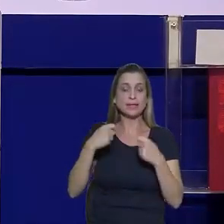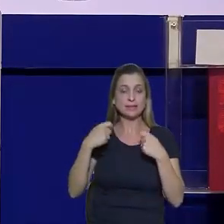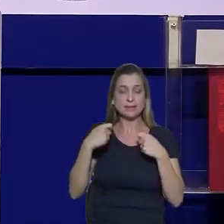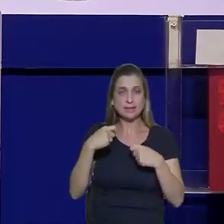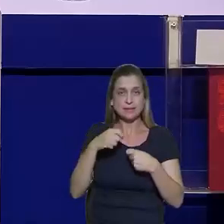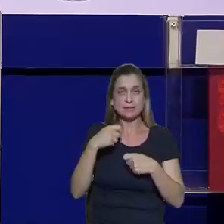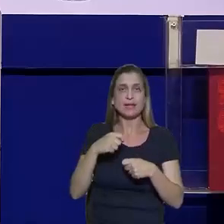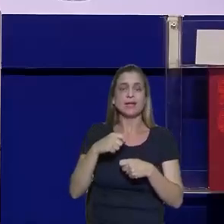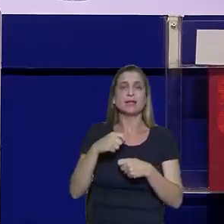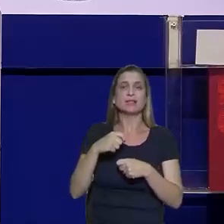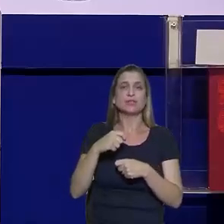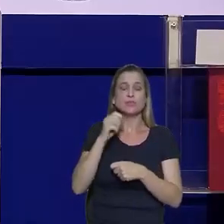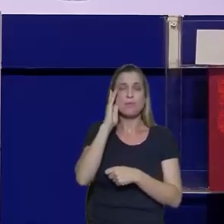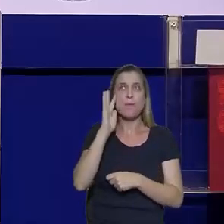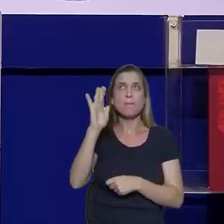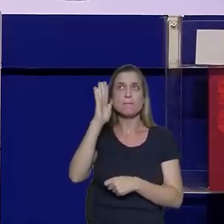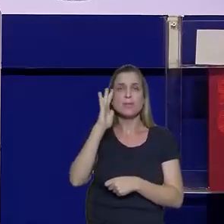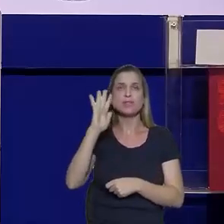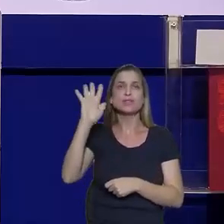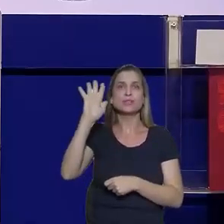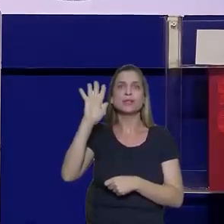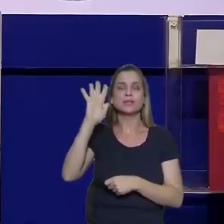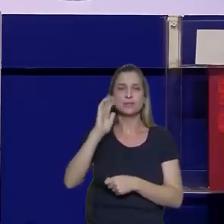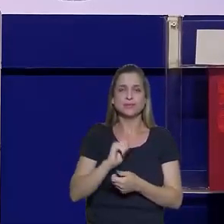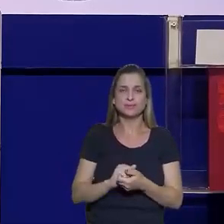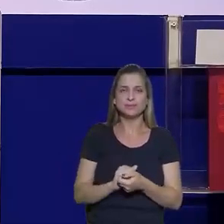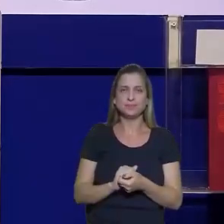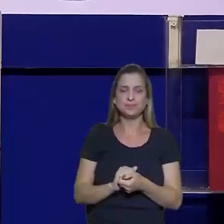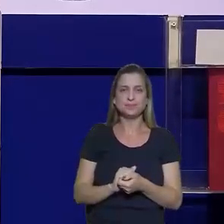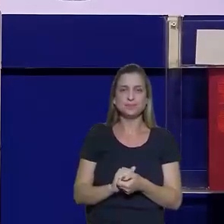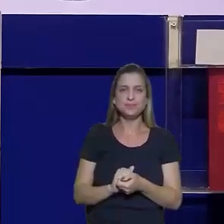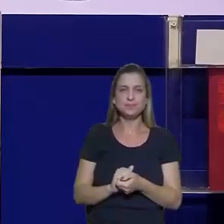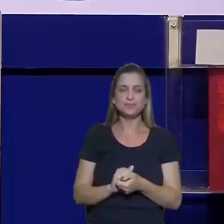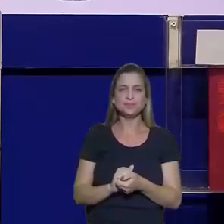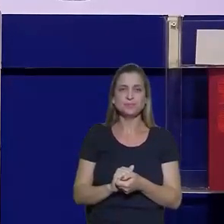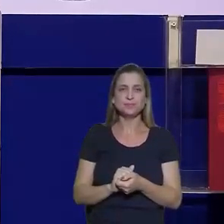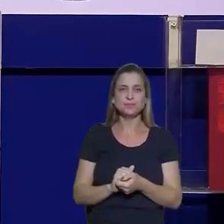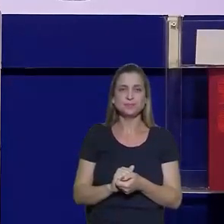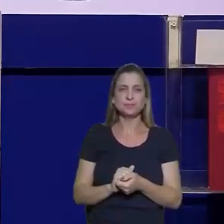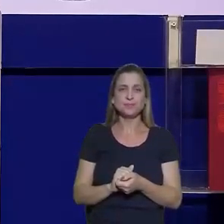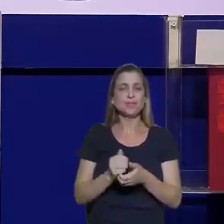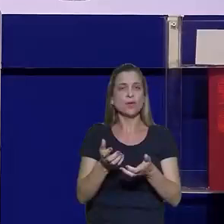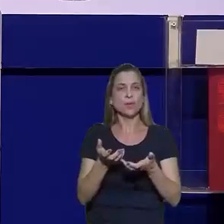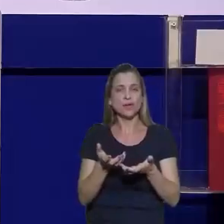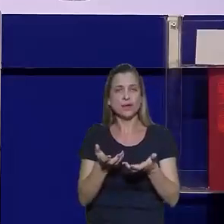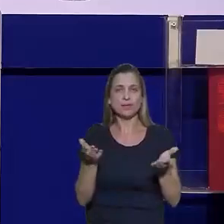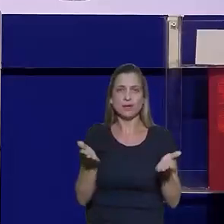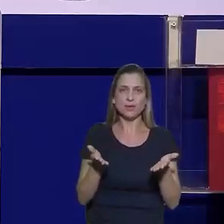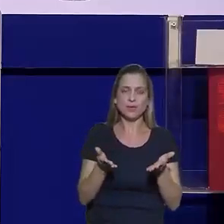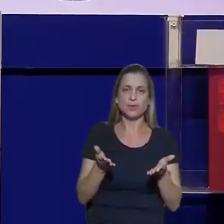reflorestar imaginários. Não é isso, Geni? E eu quero fazer isso com